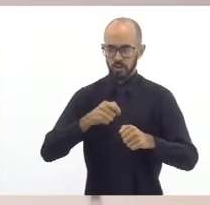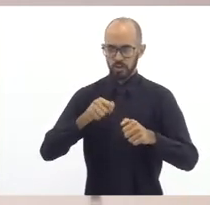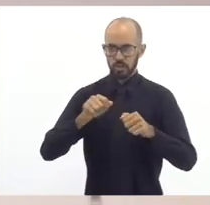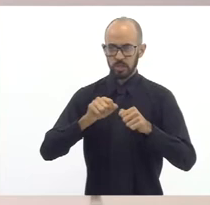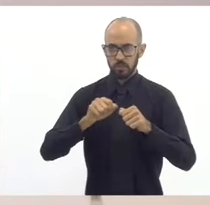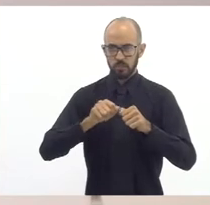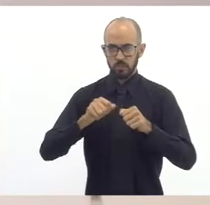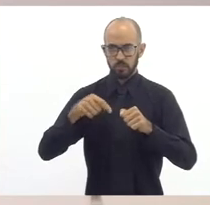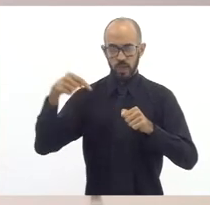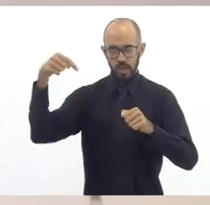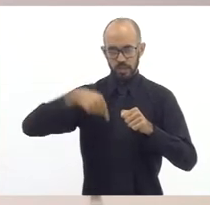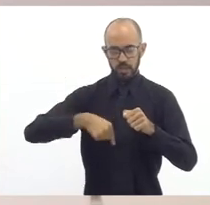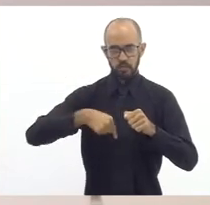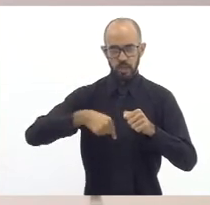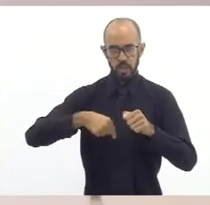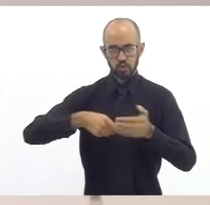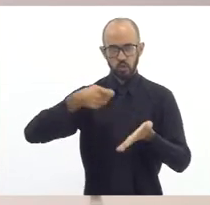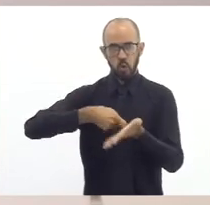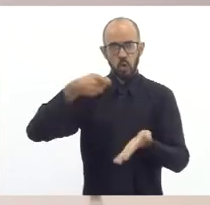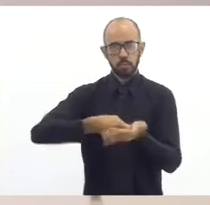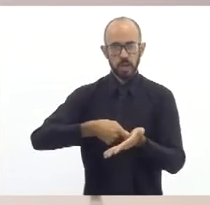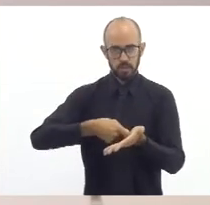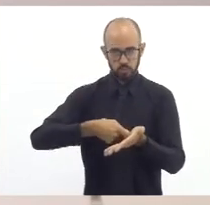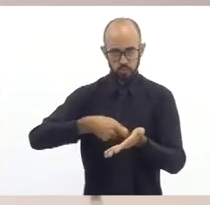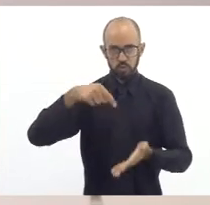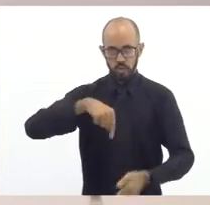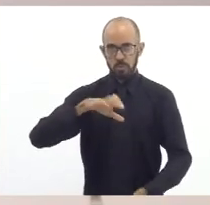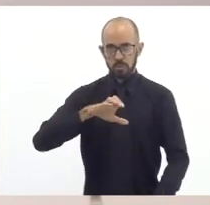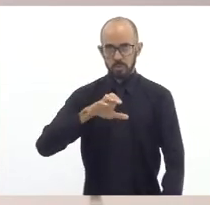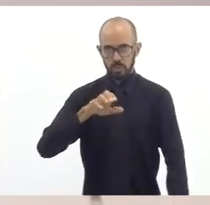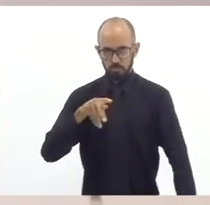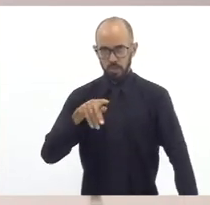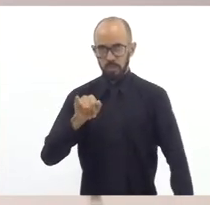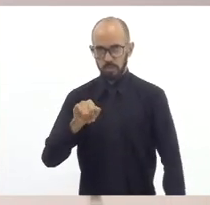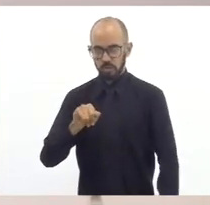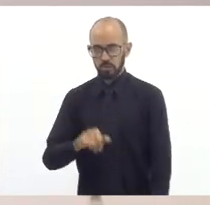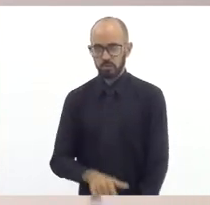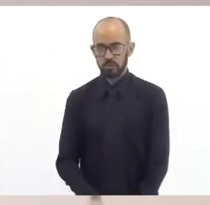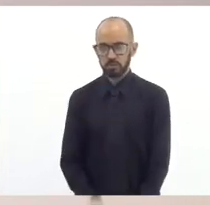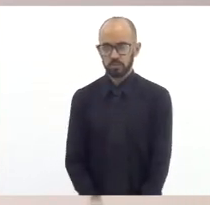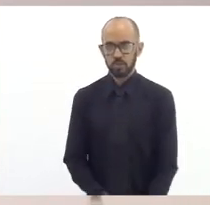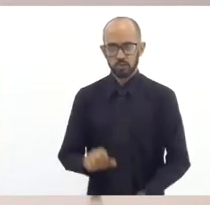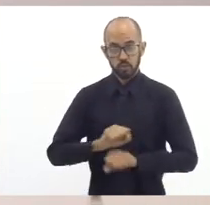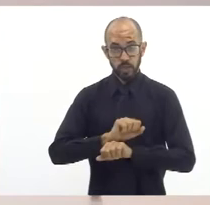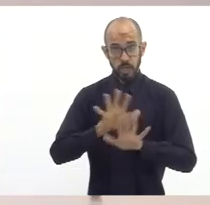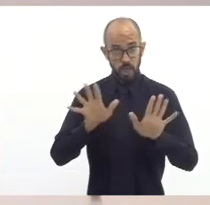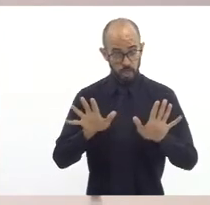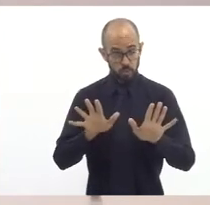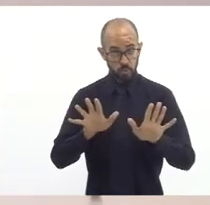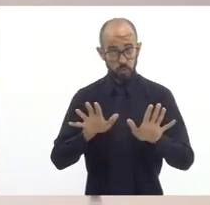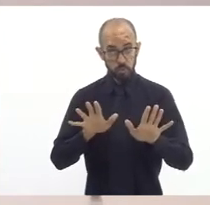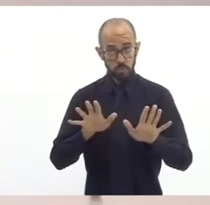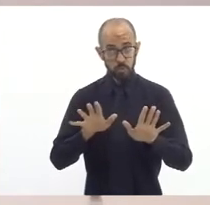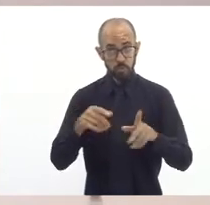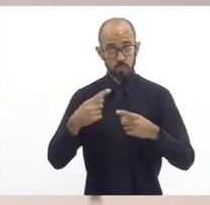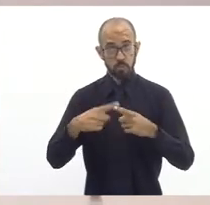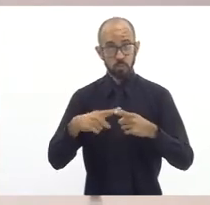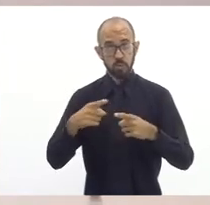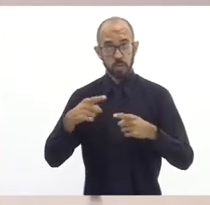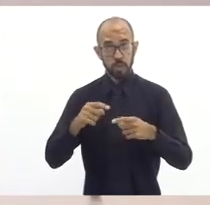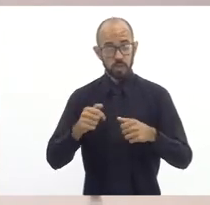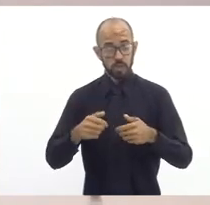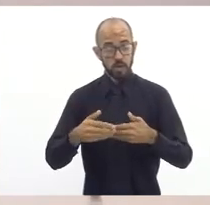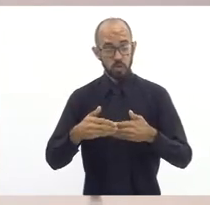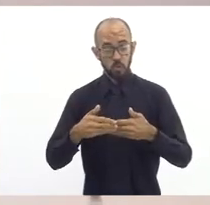vara. Isso aqui é uma CPI. Então, que fique isso muito claro, porque, na sua abertura, a